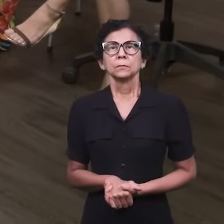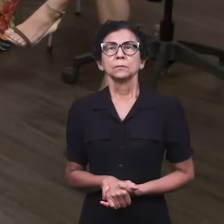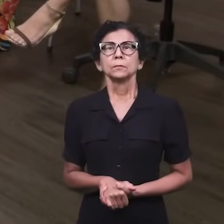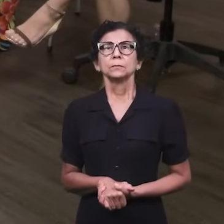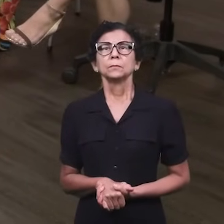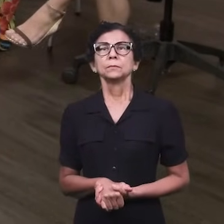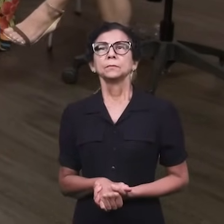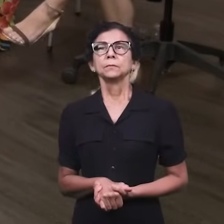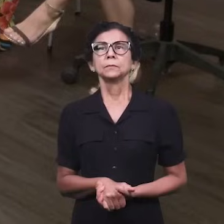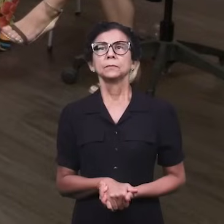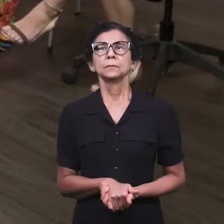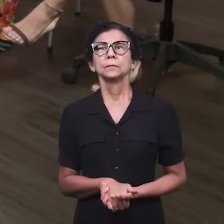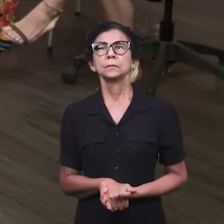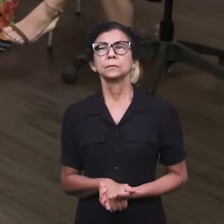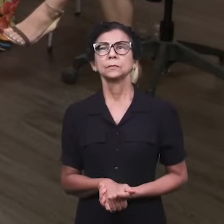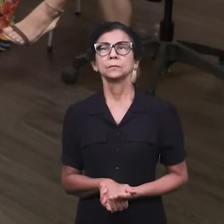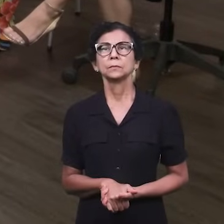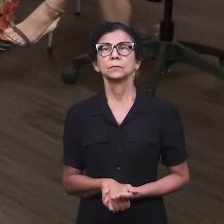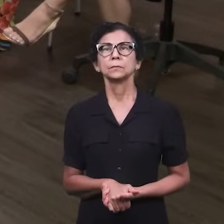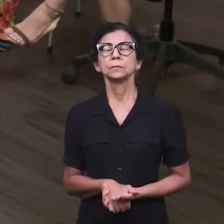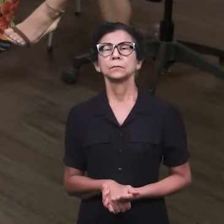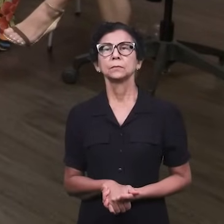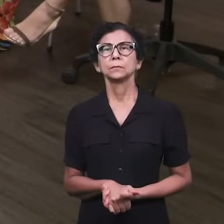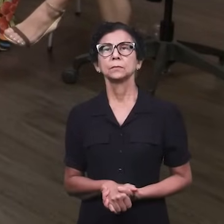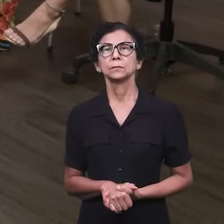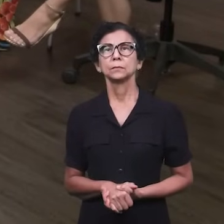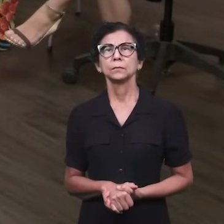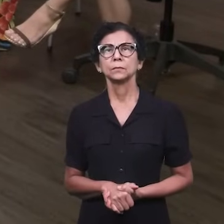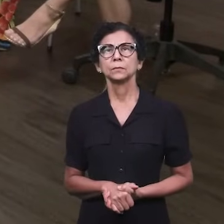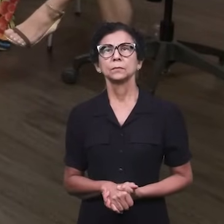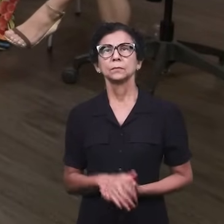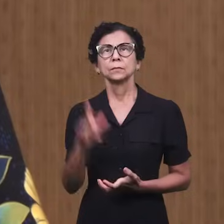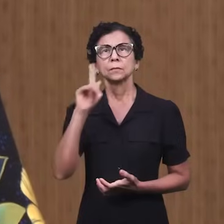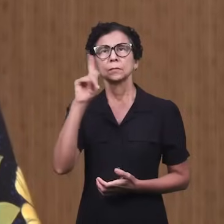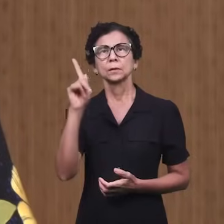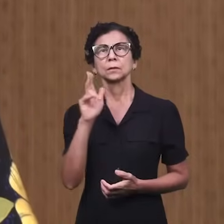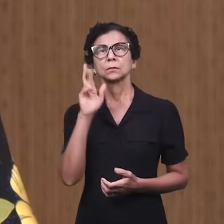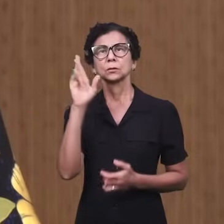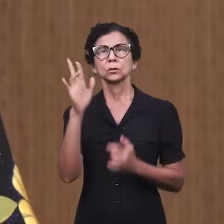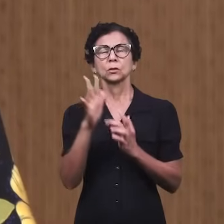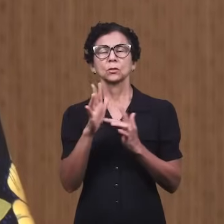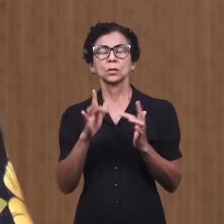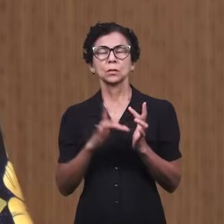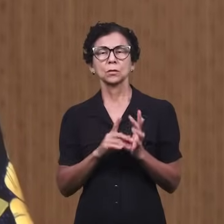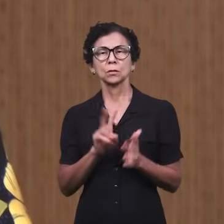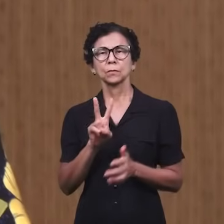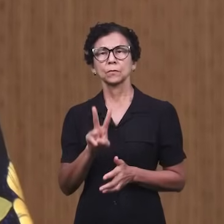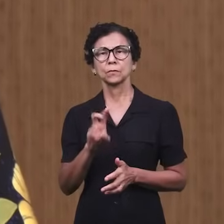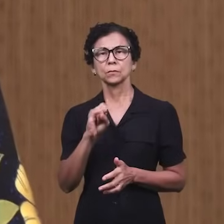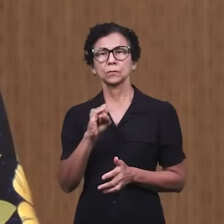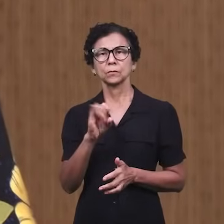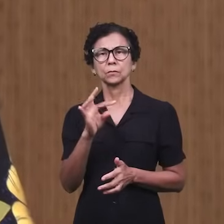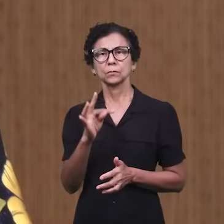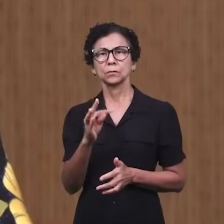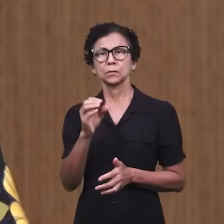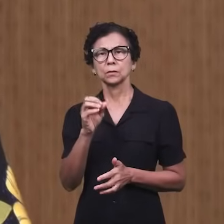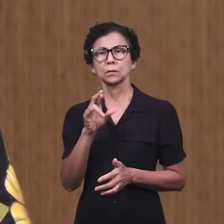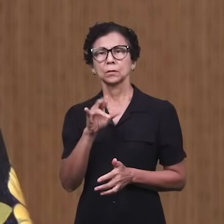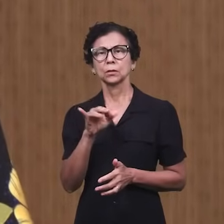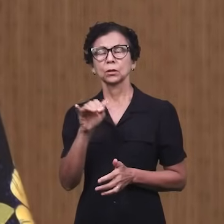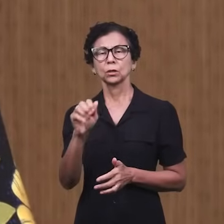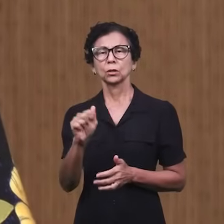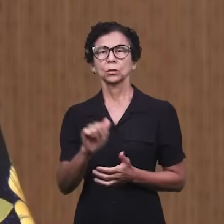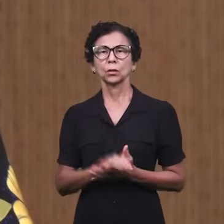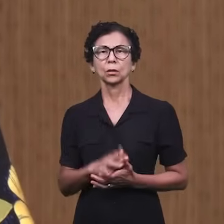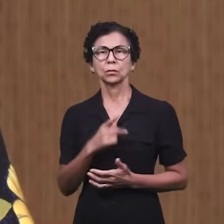vamos lá a gente vai começar agora pela vitória você pode se apresentar Fi à vontade a p do Senhor me chamo Vitória Leal sou da igreja de Vila Velha 3